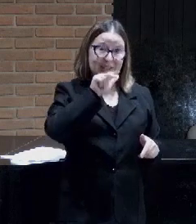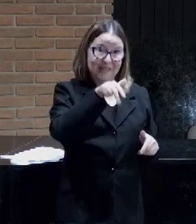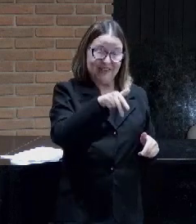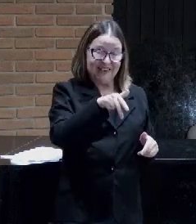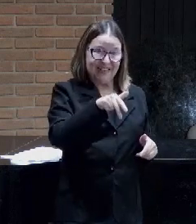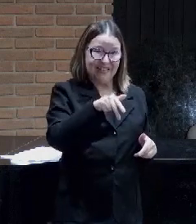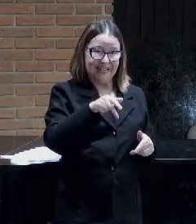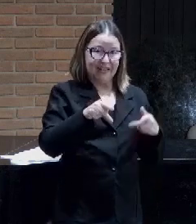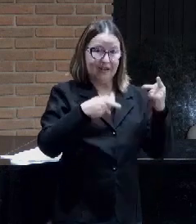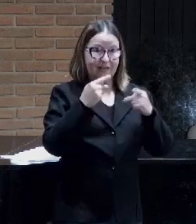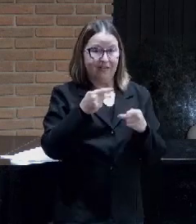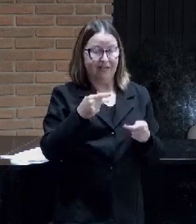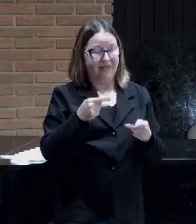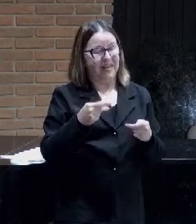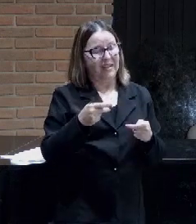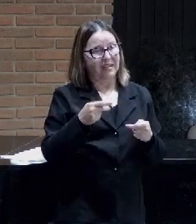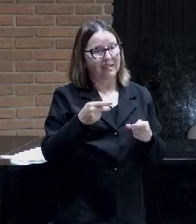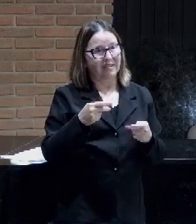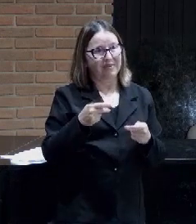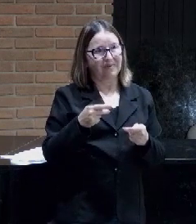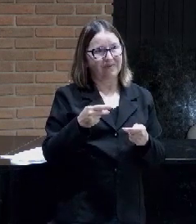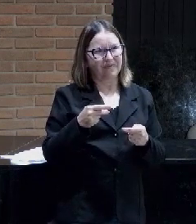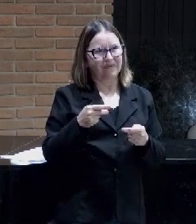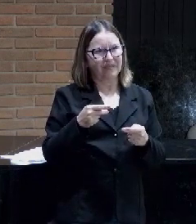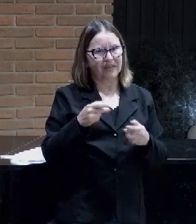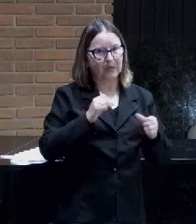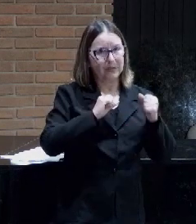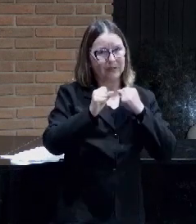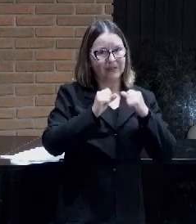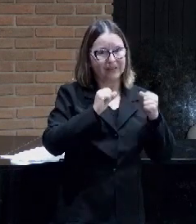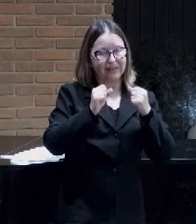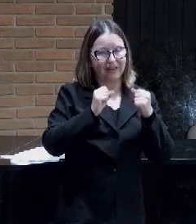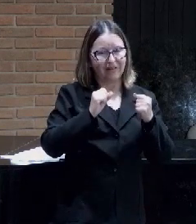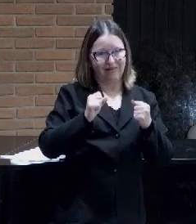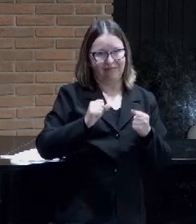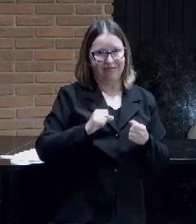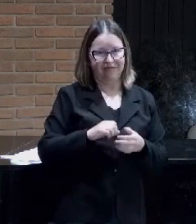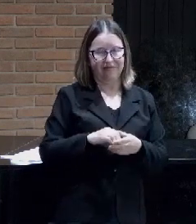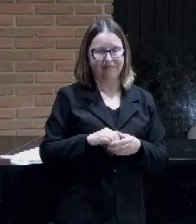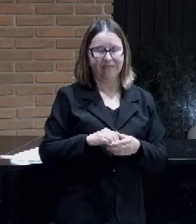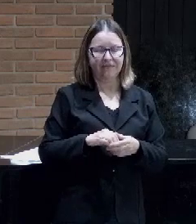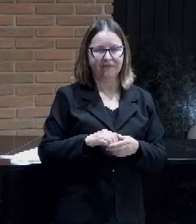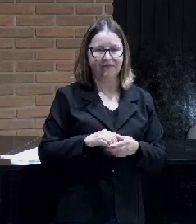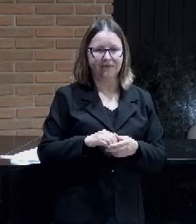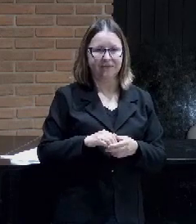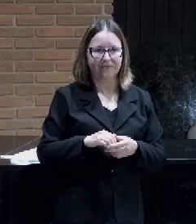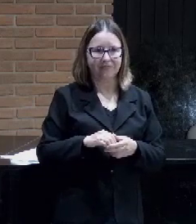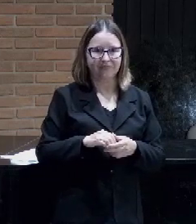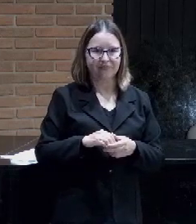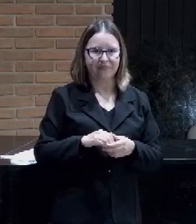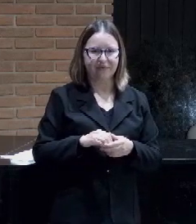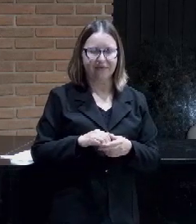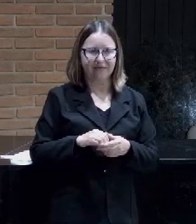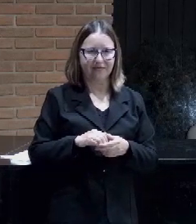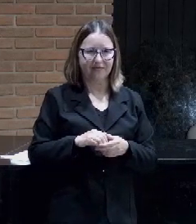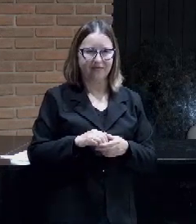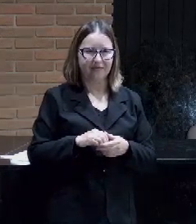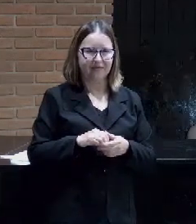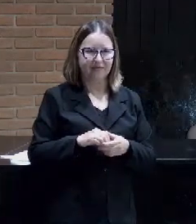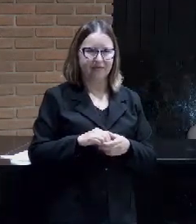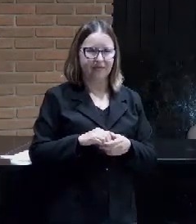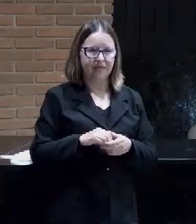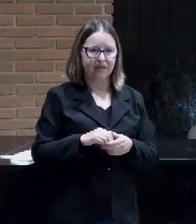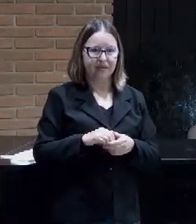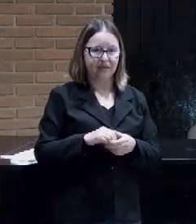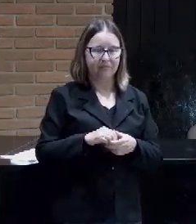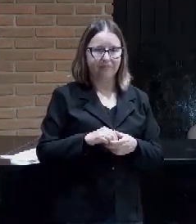sobre os salmos. Jonas constantemente, no capítulo 2, ele ora os salmos. O que ele basicamente ora quando está no ventre do peixe é o que está nos salmos. Mas